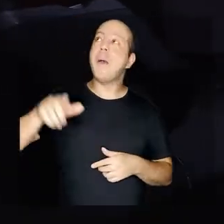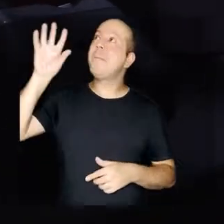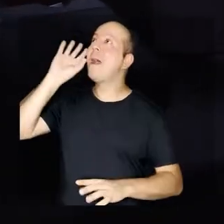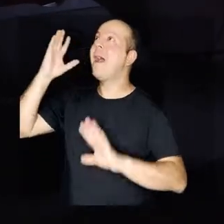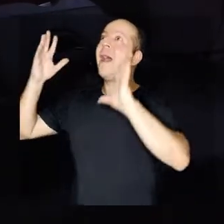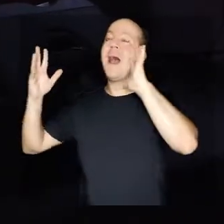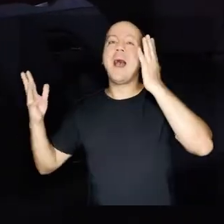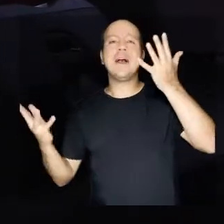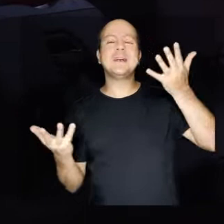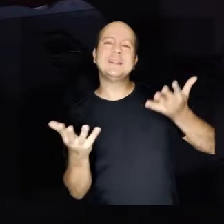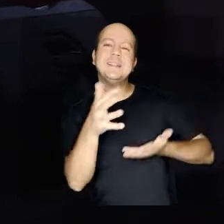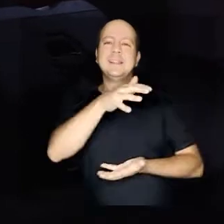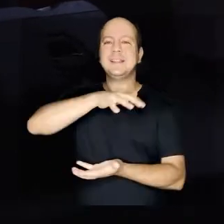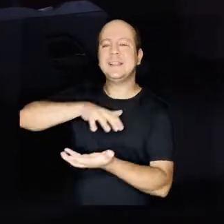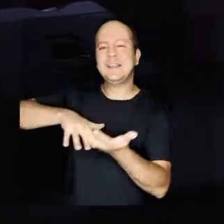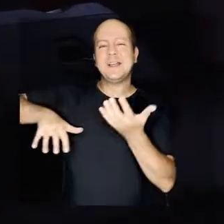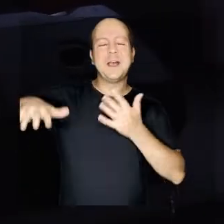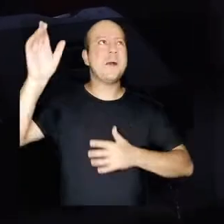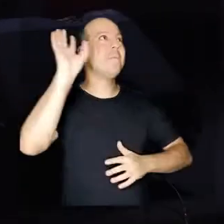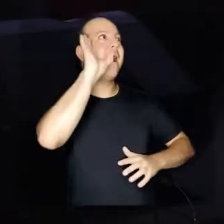é uma ação